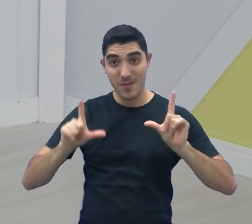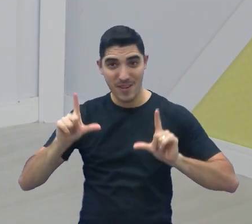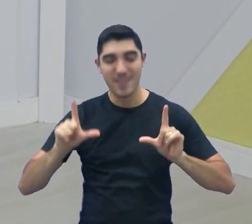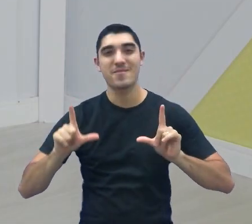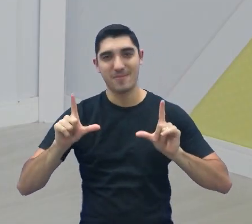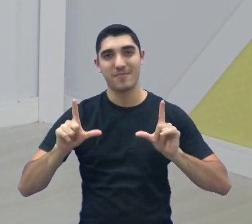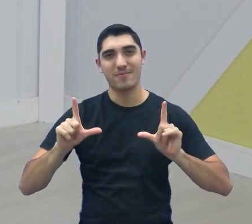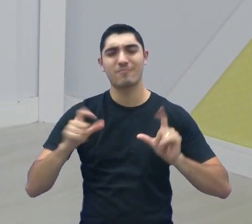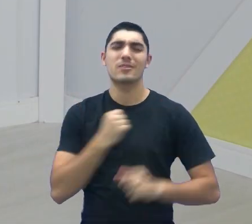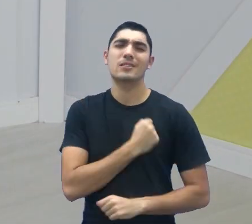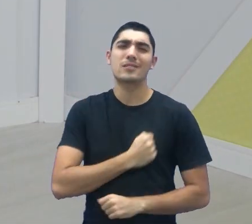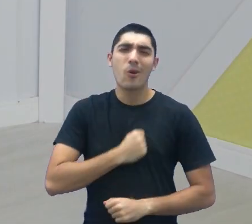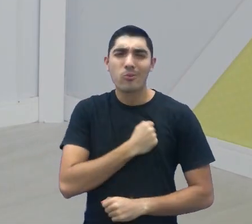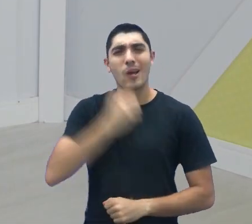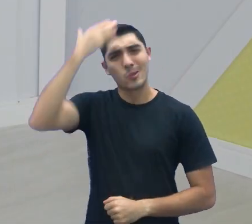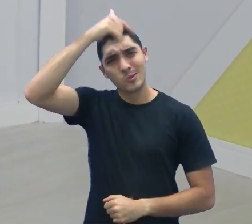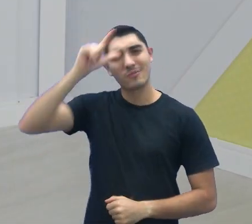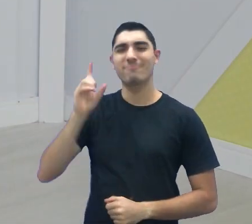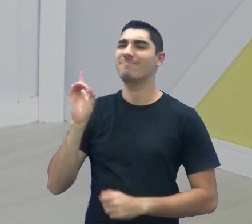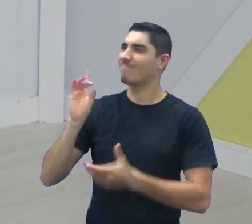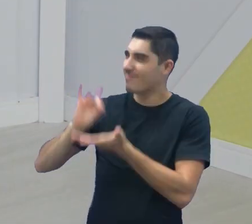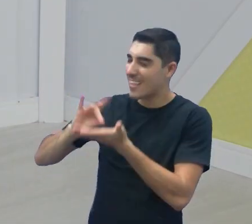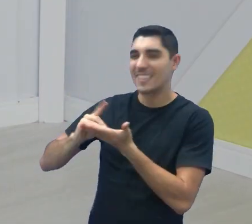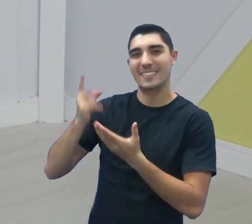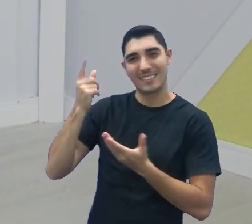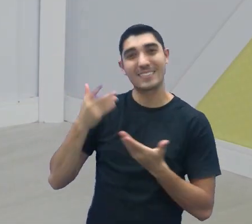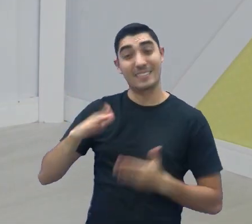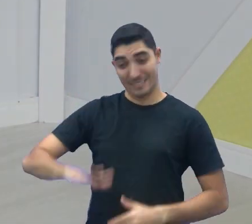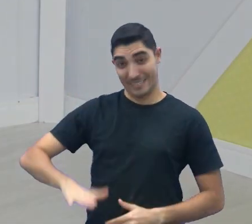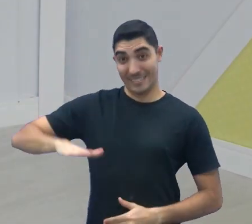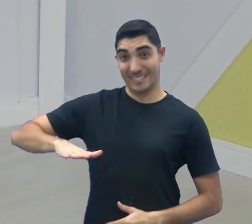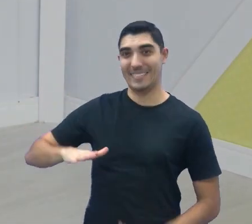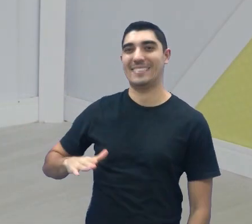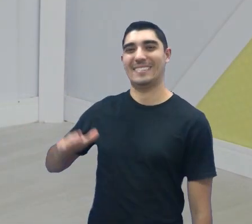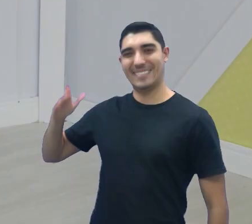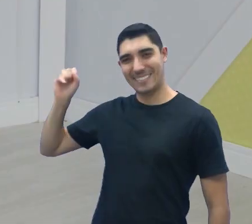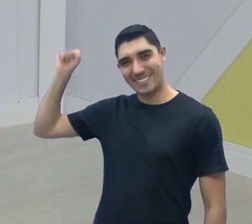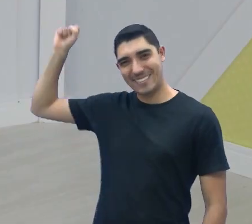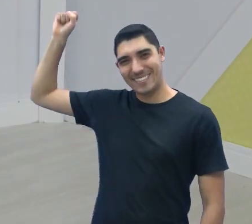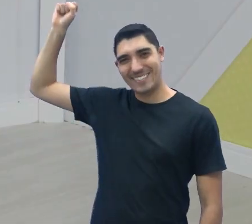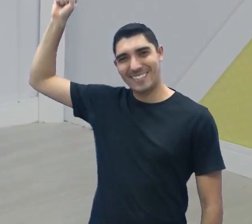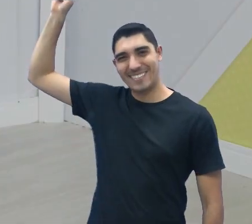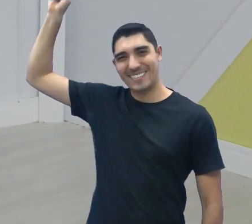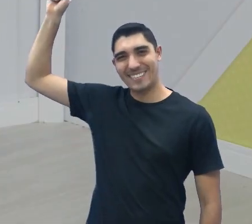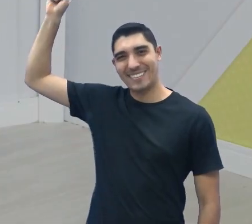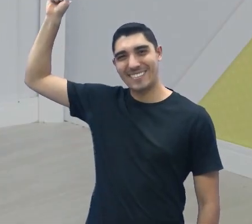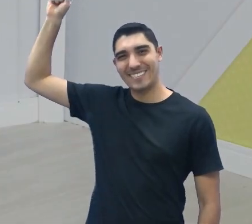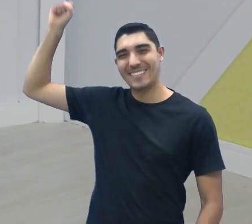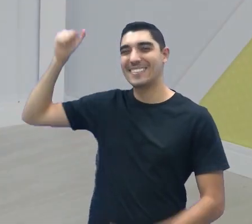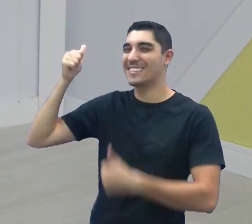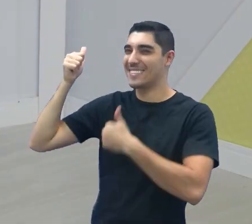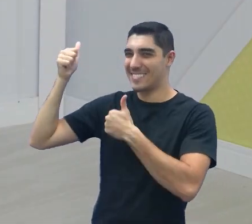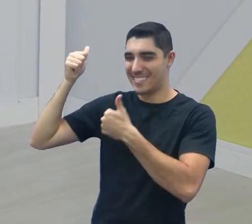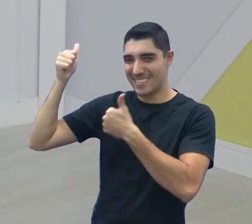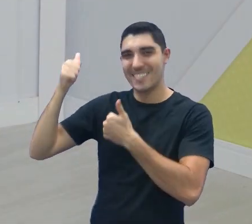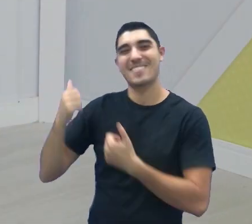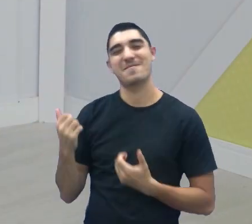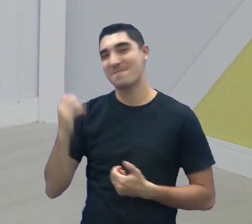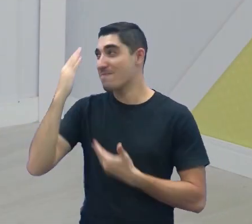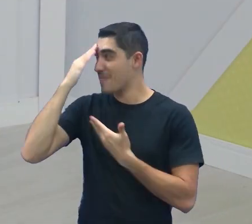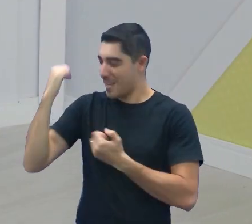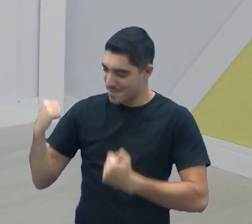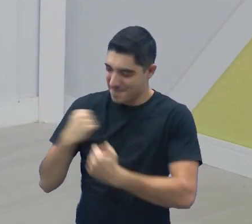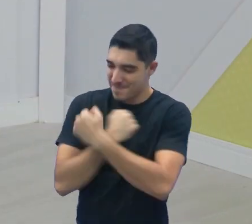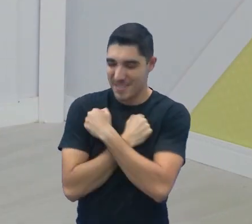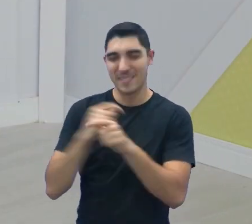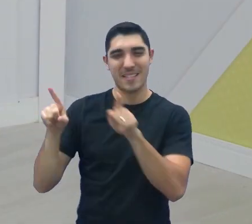Esporte. Tô com saudade do Lorenzo, faz tempo que eu não vejo o Lorenzo, deve estar desse tamanho já. Luizão, um grande abraço pra você, sempre bom tê-lo aqui no Hora do Esporte, nosso soquinho